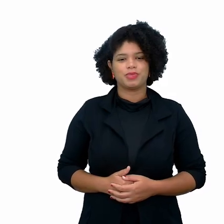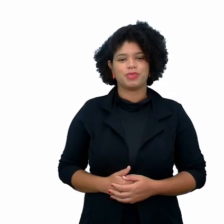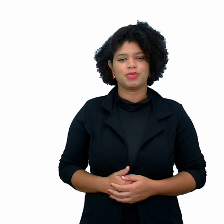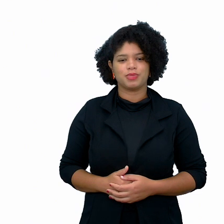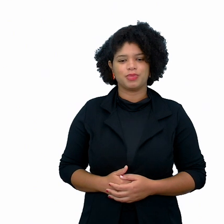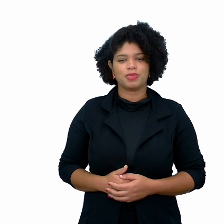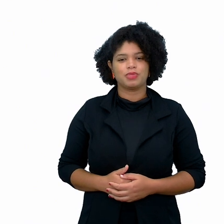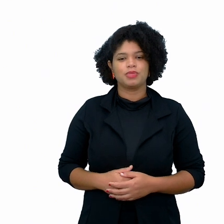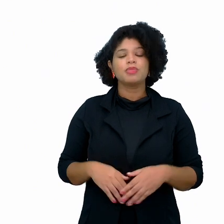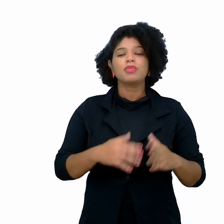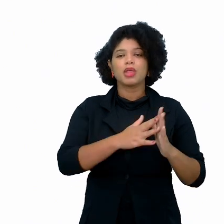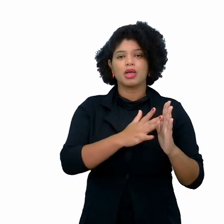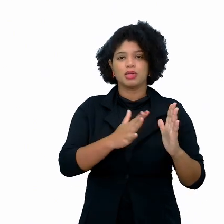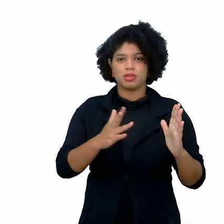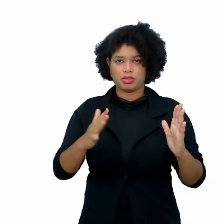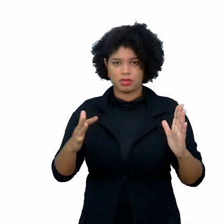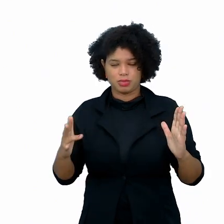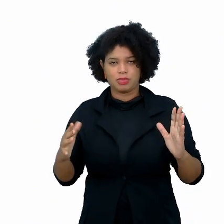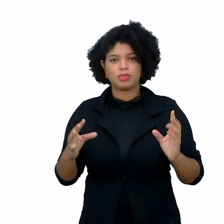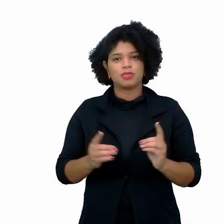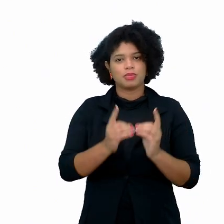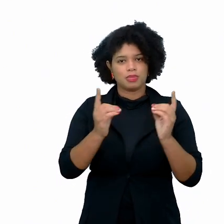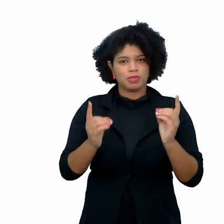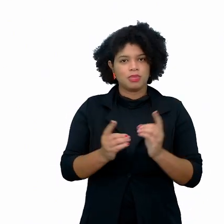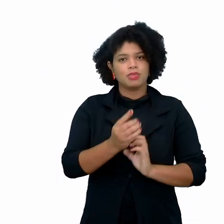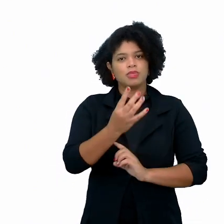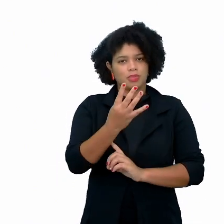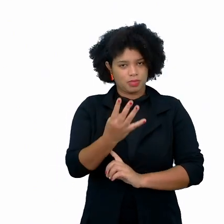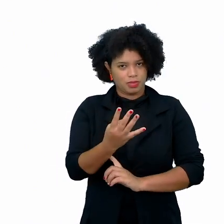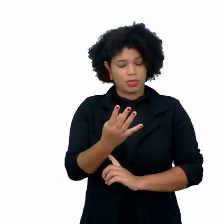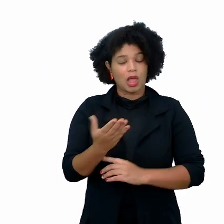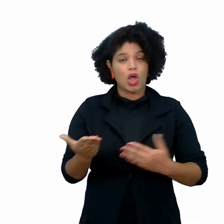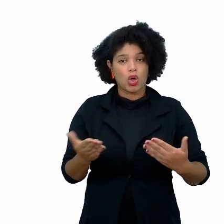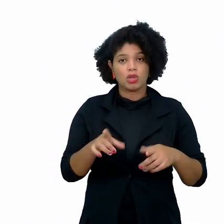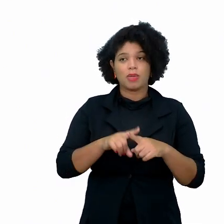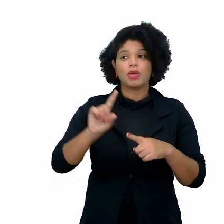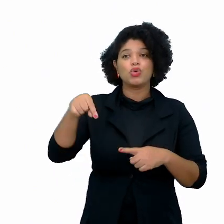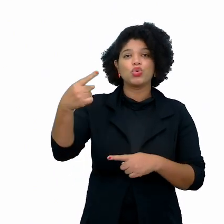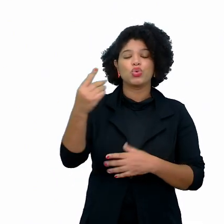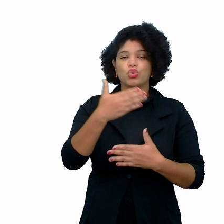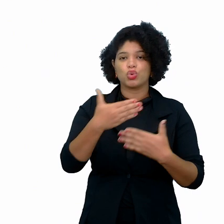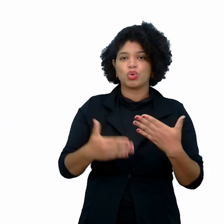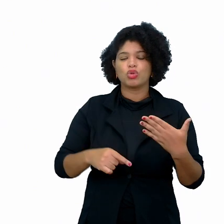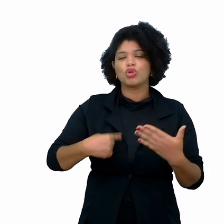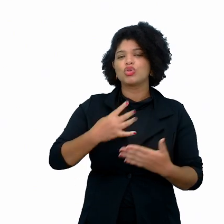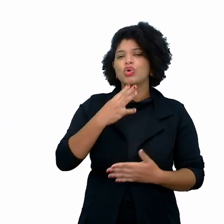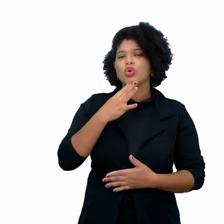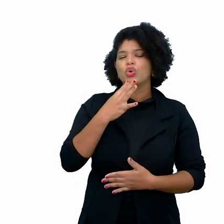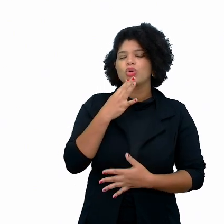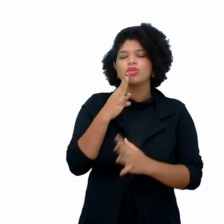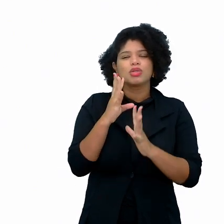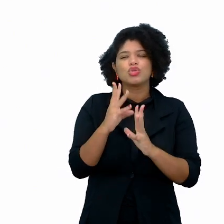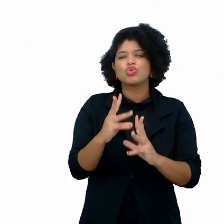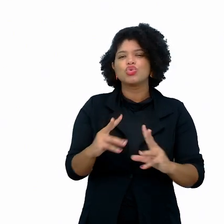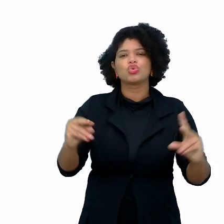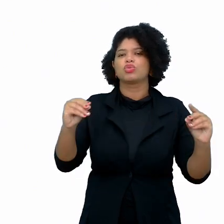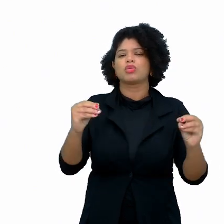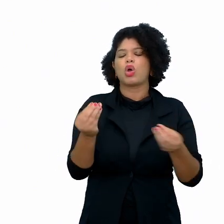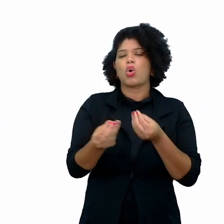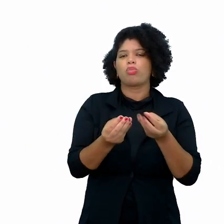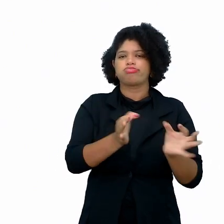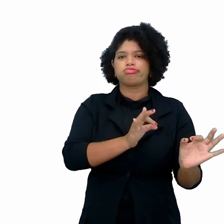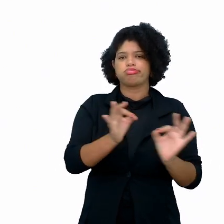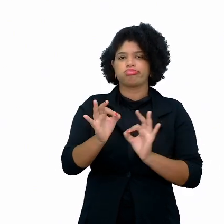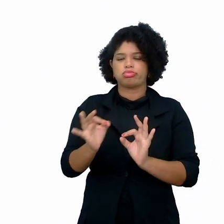Na sequência 4, nesse e nos próximos slides, conheceremos de forma bem sucinta como está